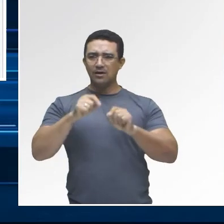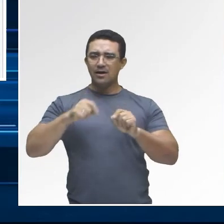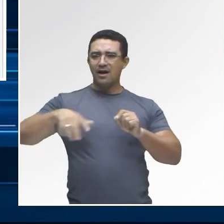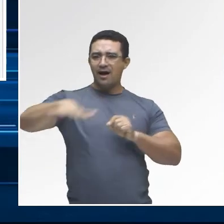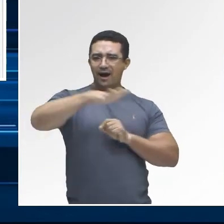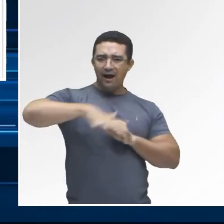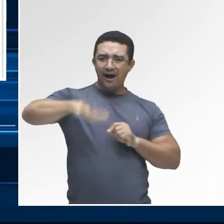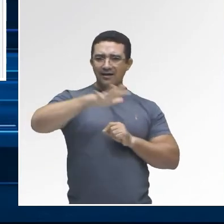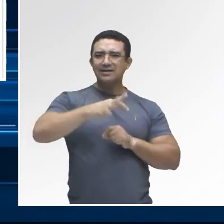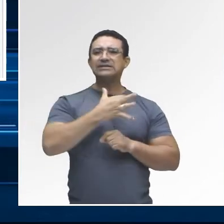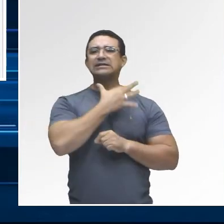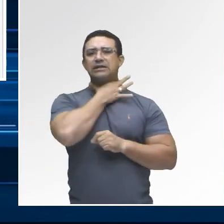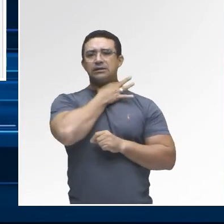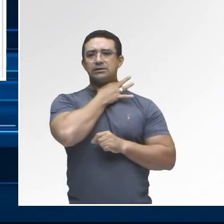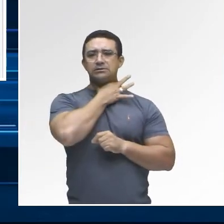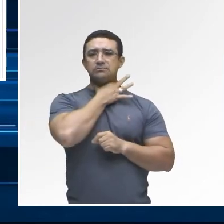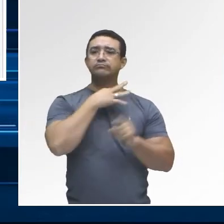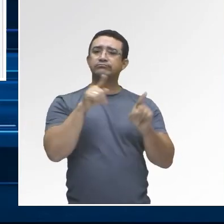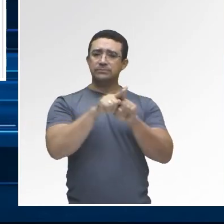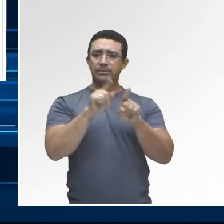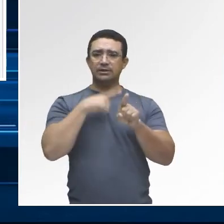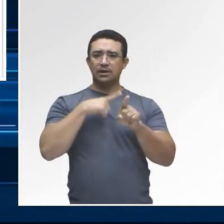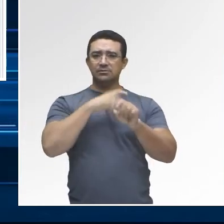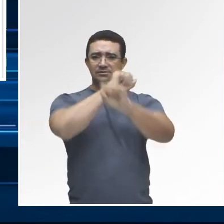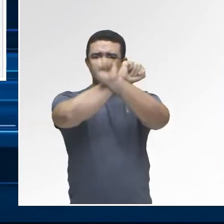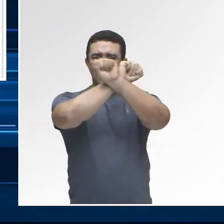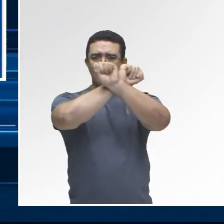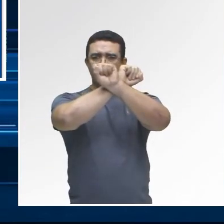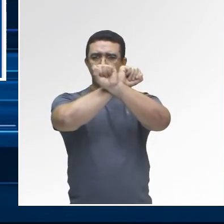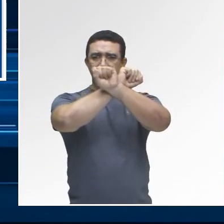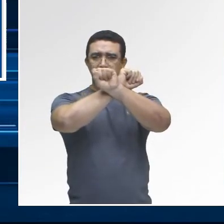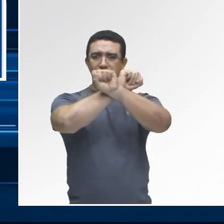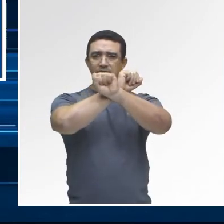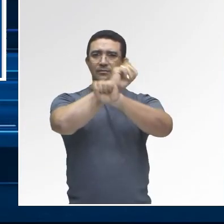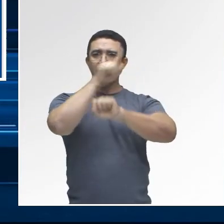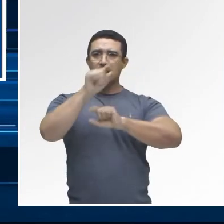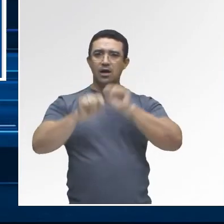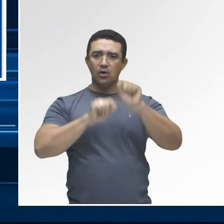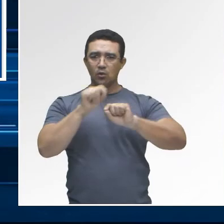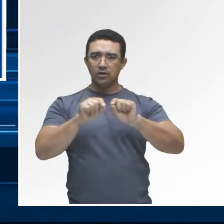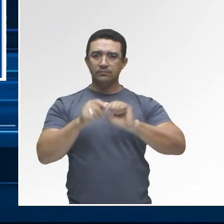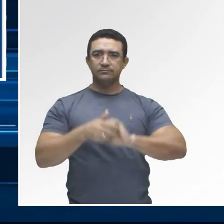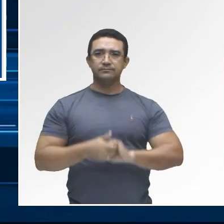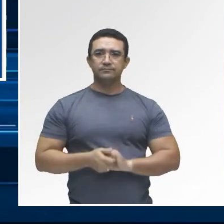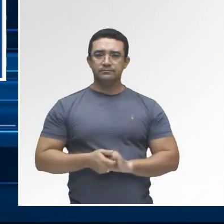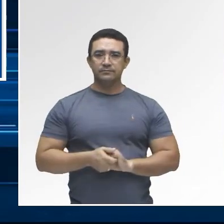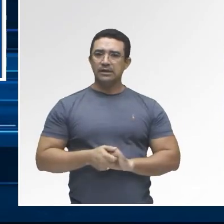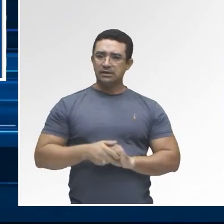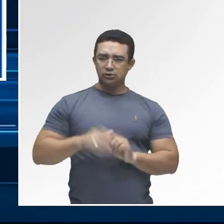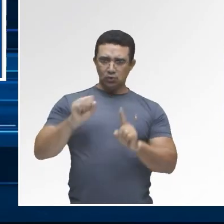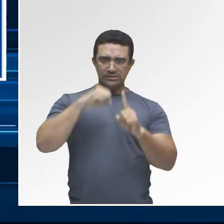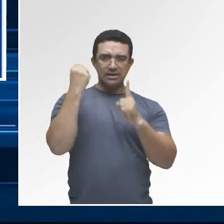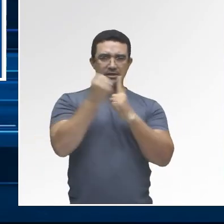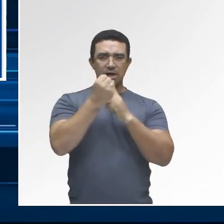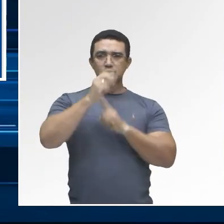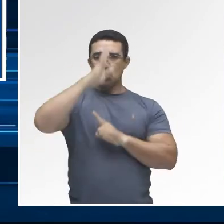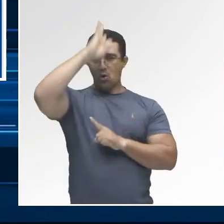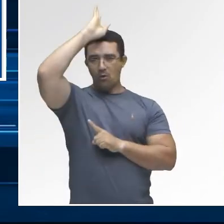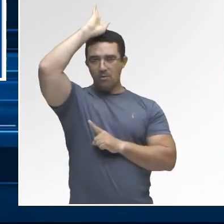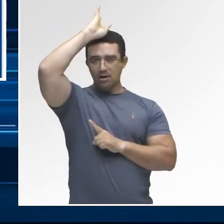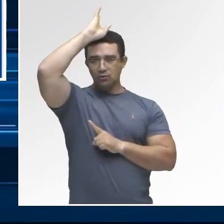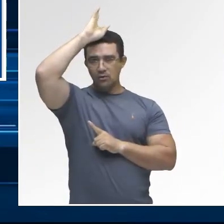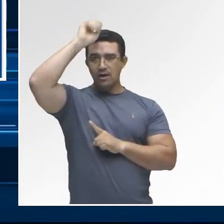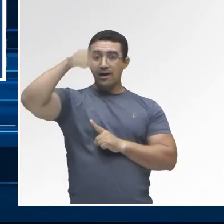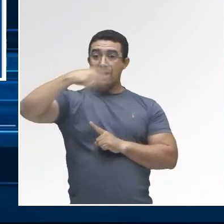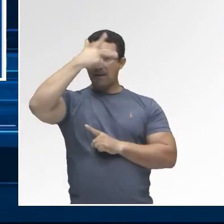crise. Aí nós temos os escravos, que vão ser parte considerável da sociedade romana, que são aqueles prisioneiros de